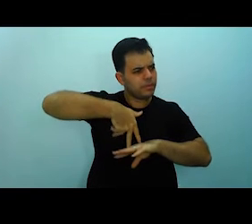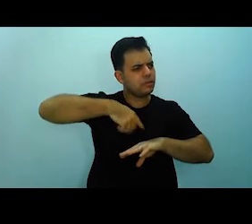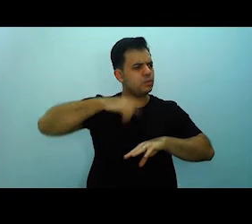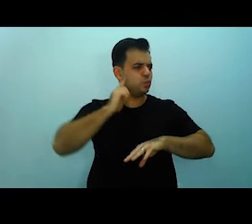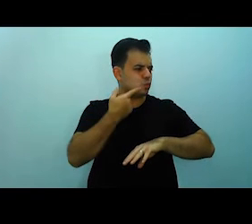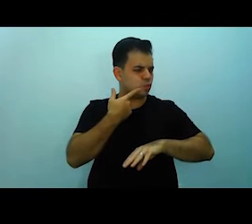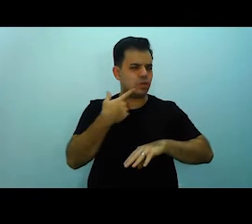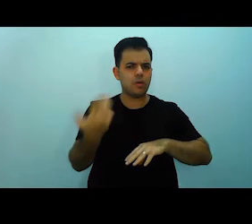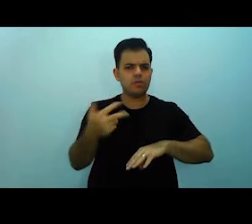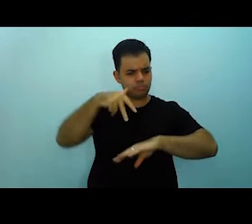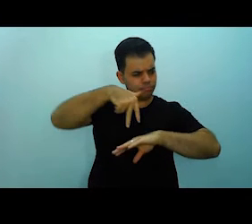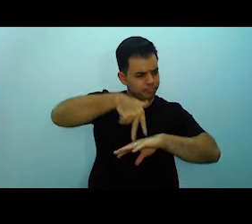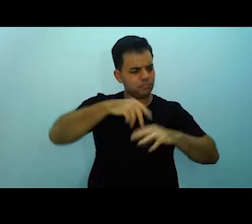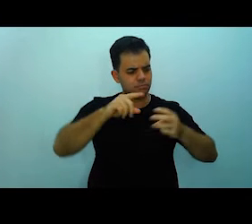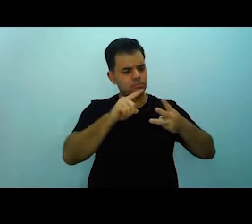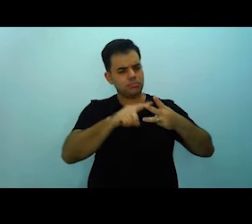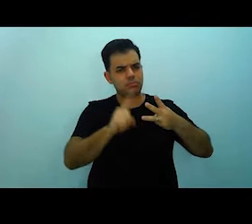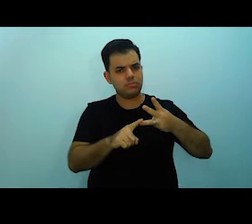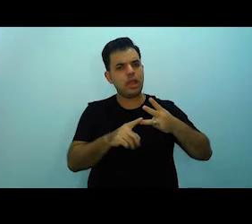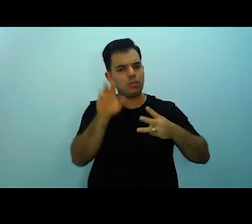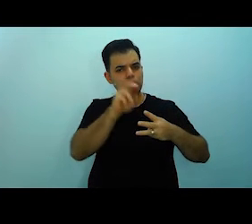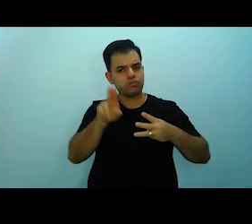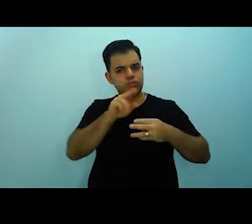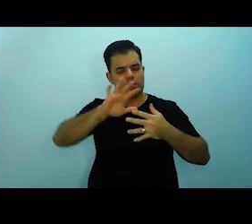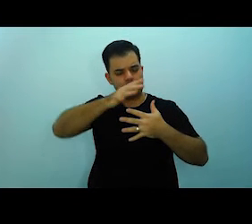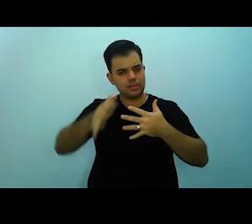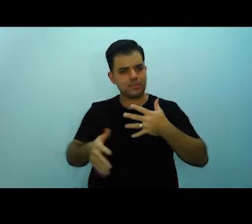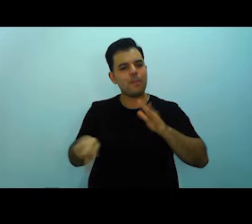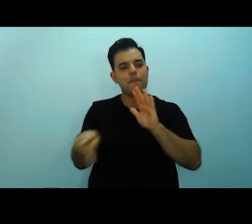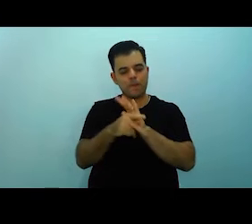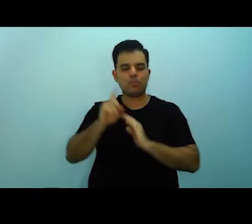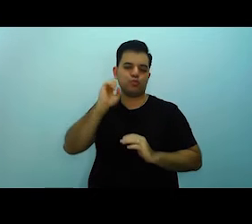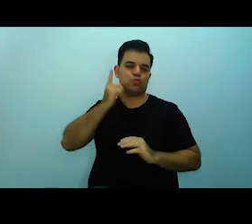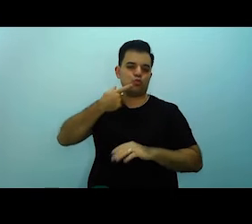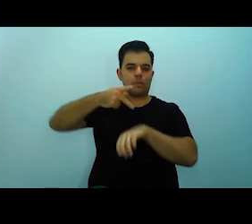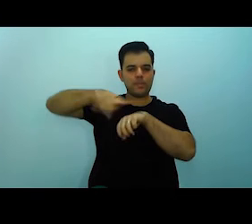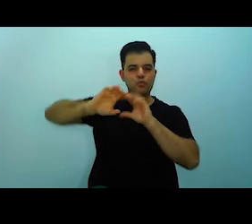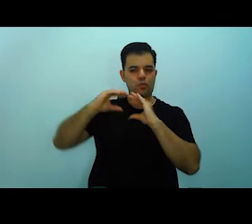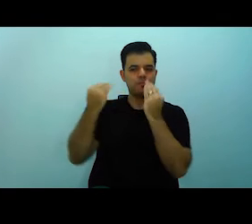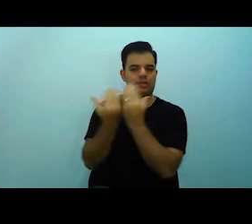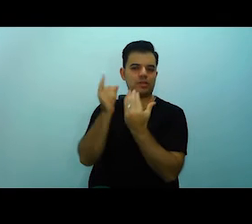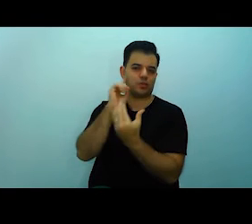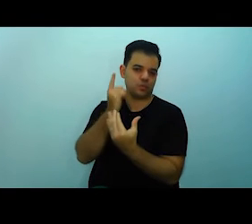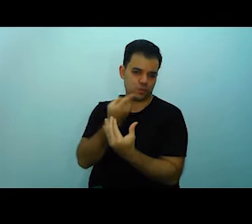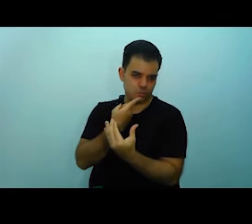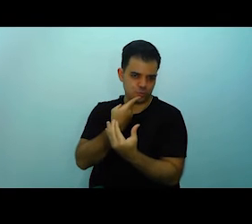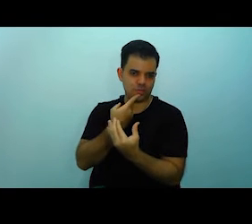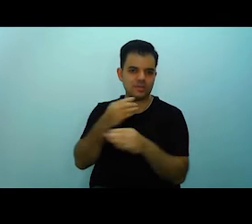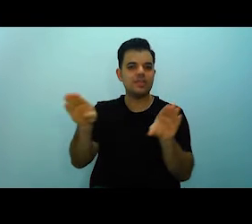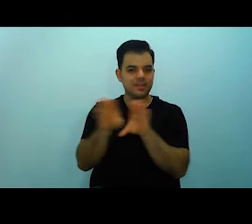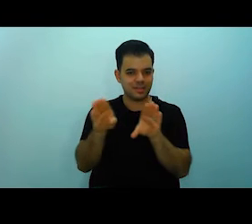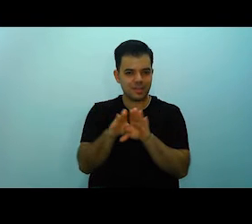gente está falando das opções que fazem uso da Libras, né, que é a língua materna da comunidade surda e